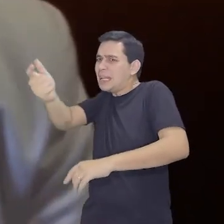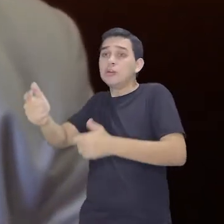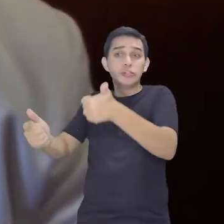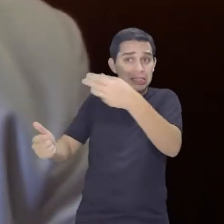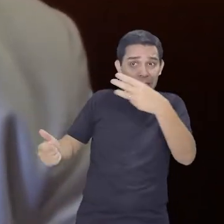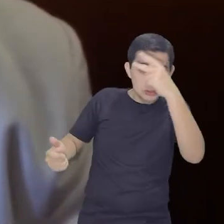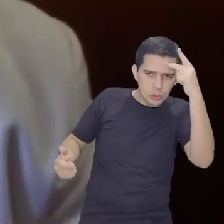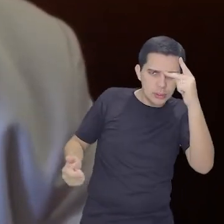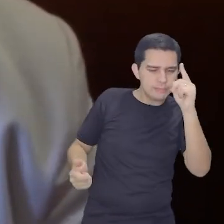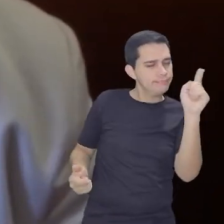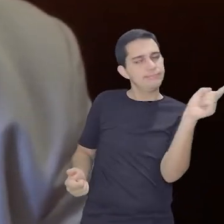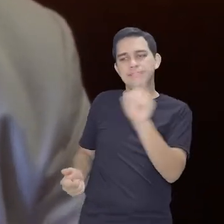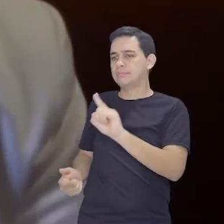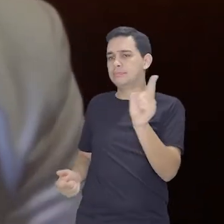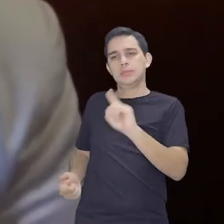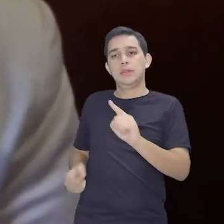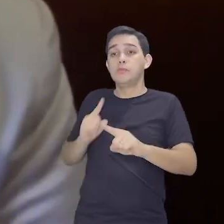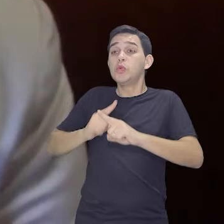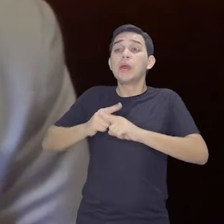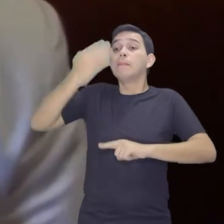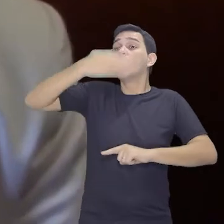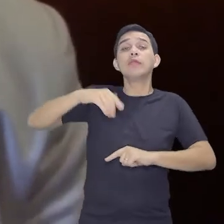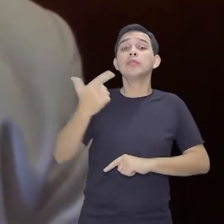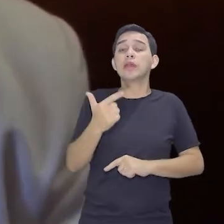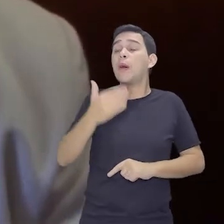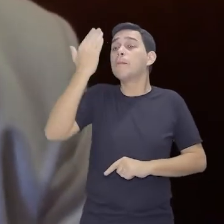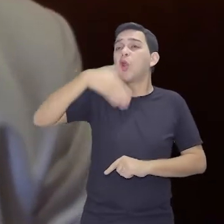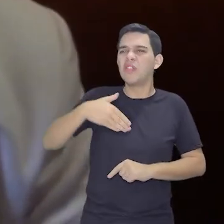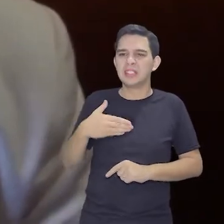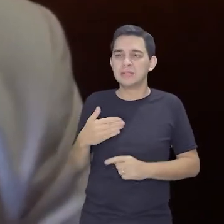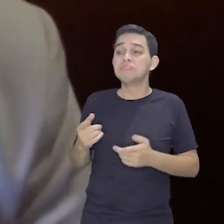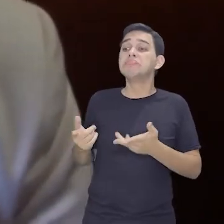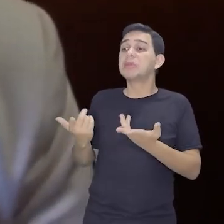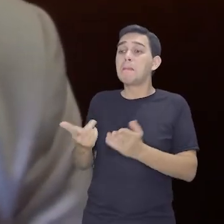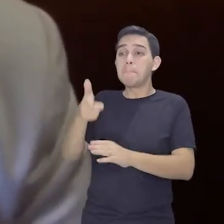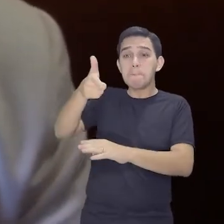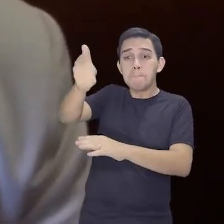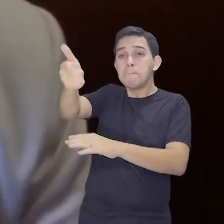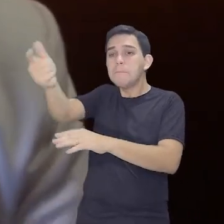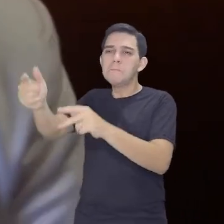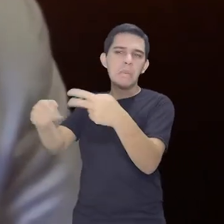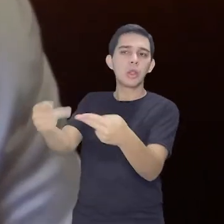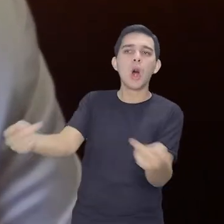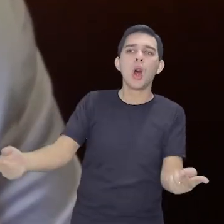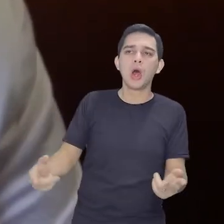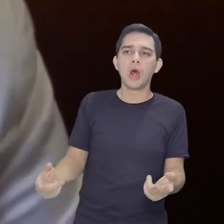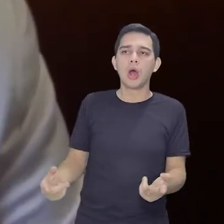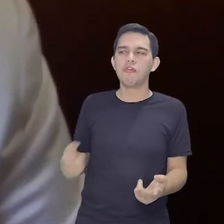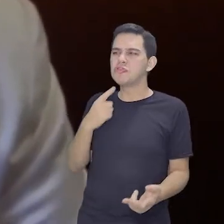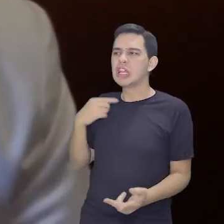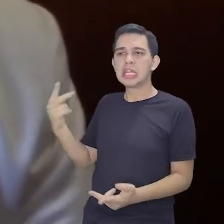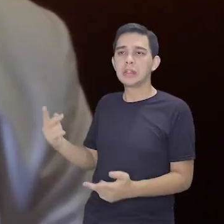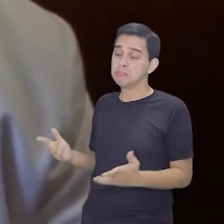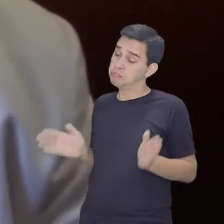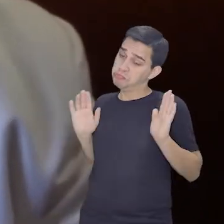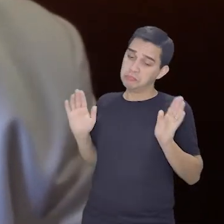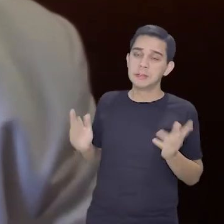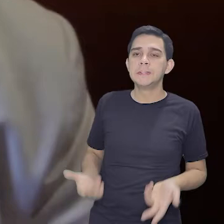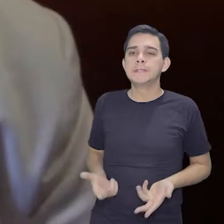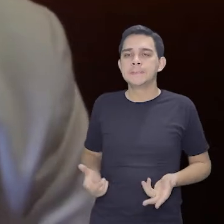justamente analisar a conduta dos policiais que levou ao prejuízo à investigação. Então, por isso você pode